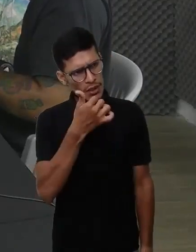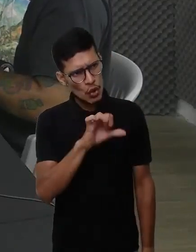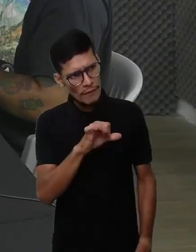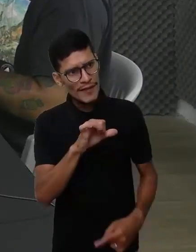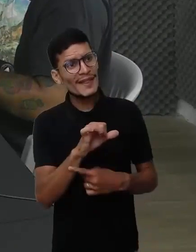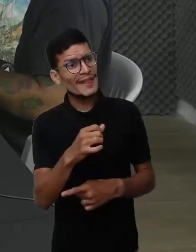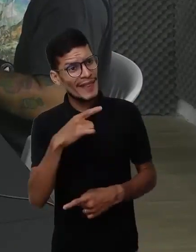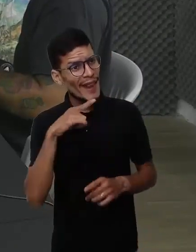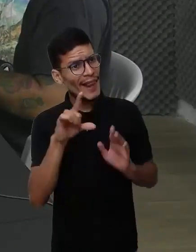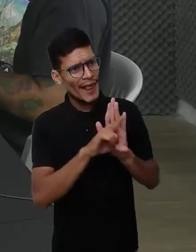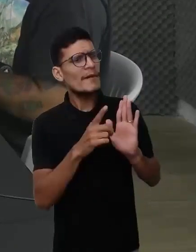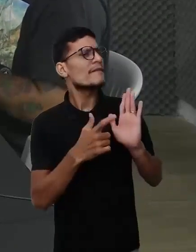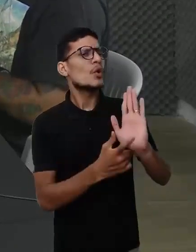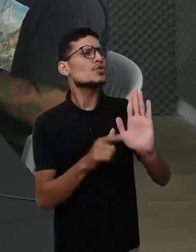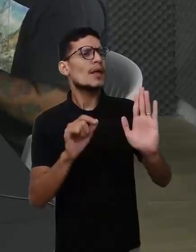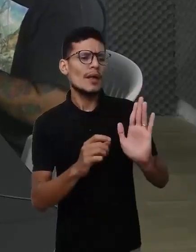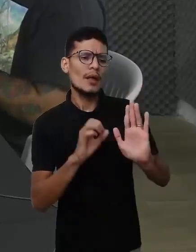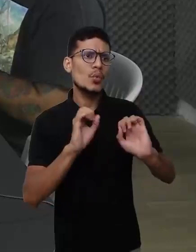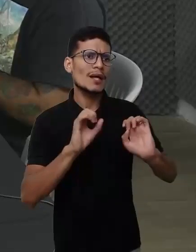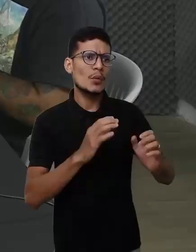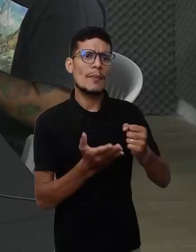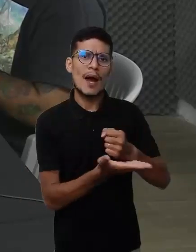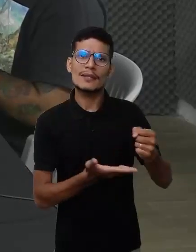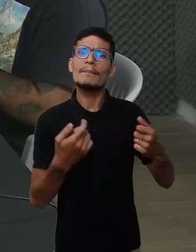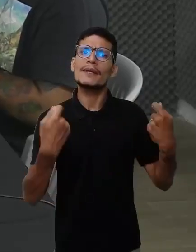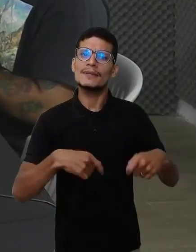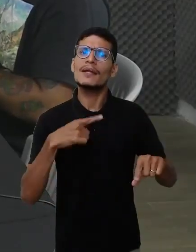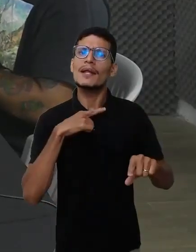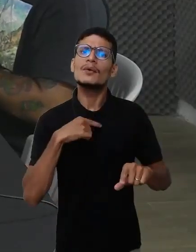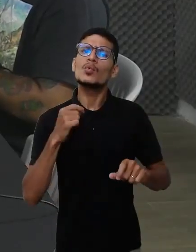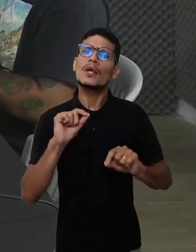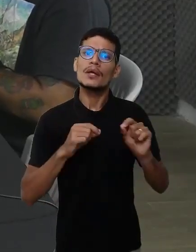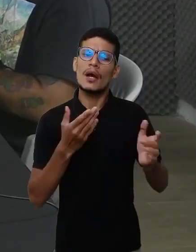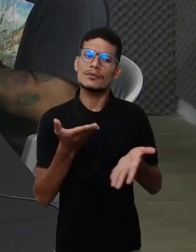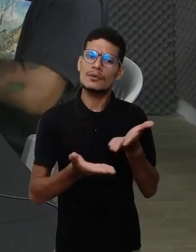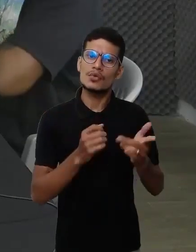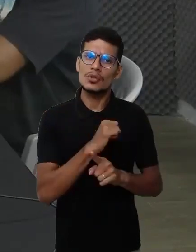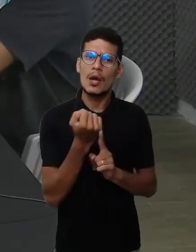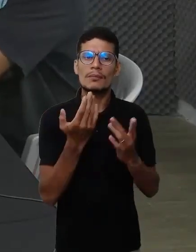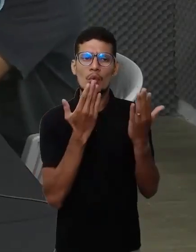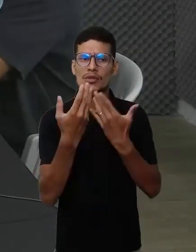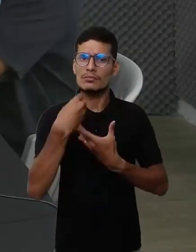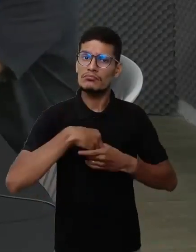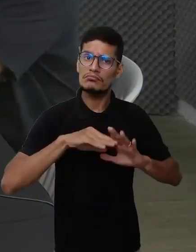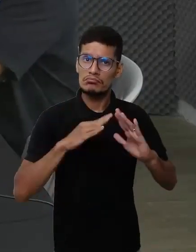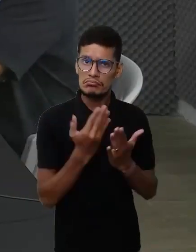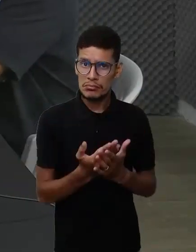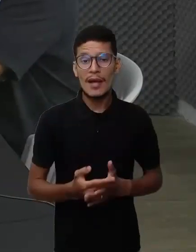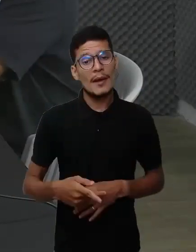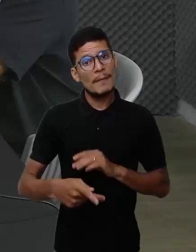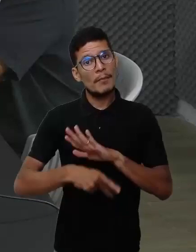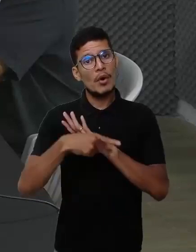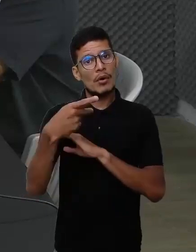na educação básica tem que ter serviço de assistência social e de psicologia. Na cidade do